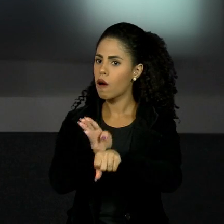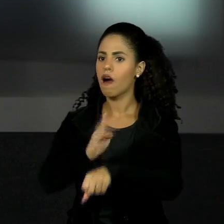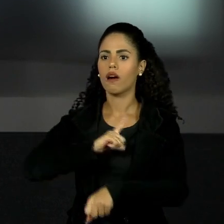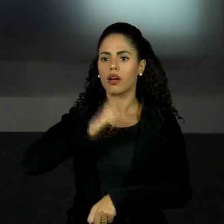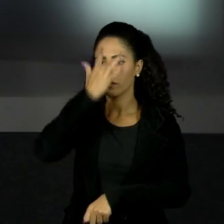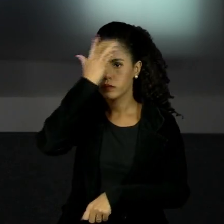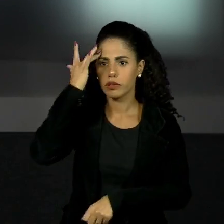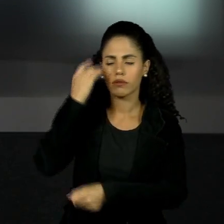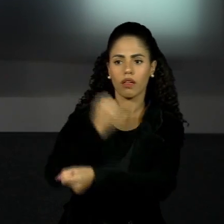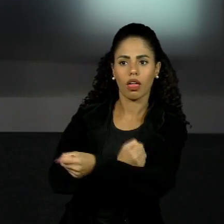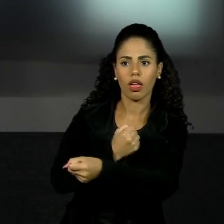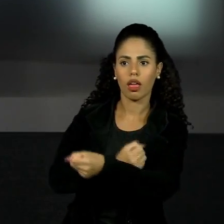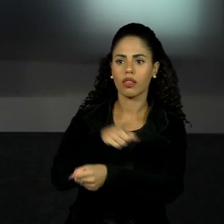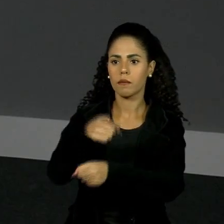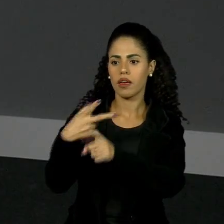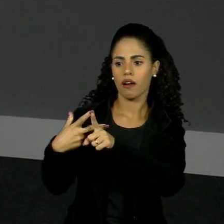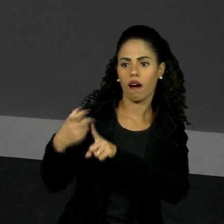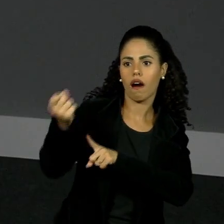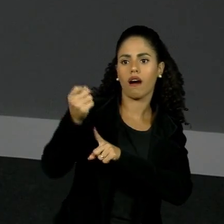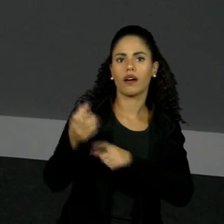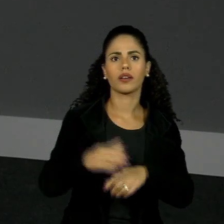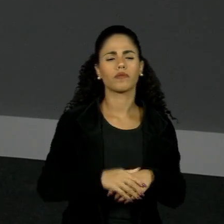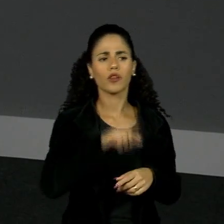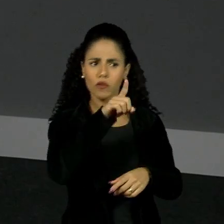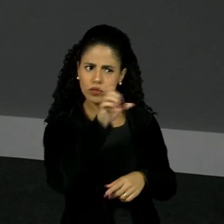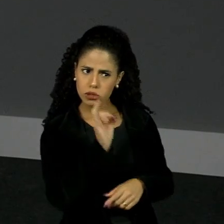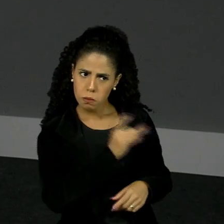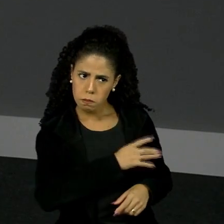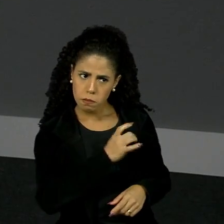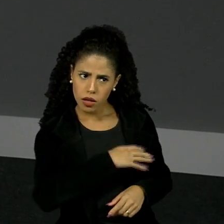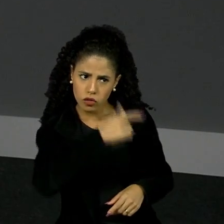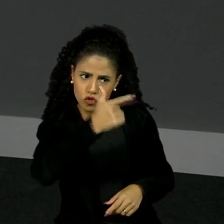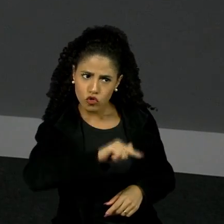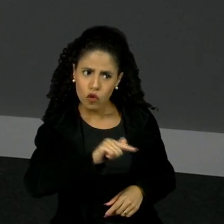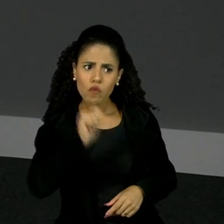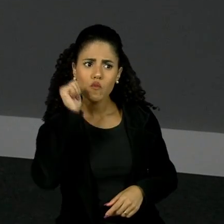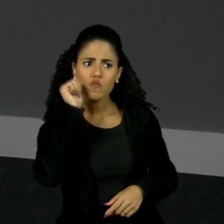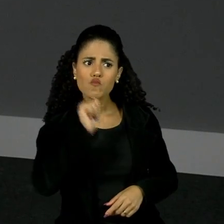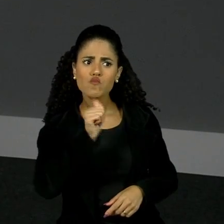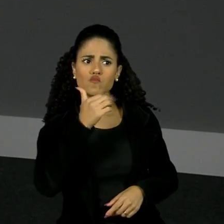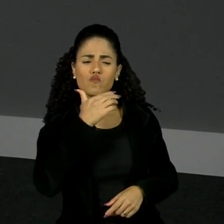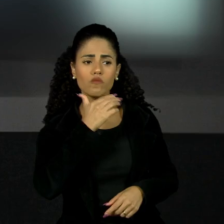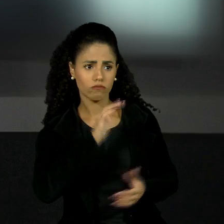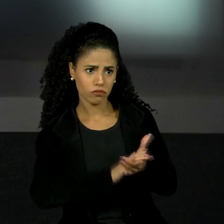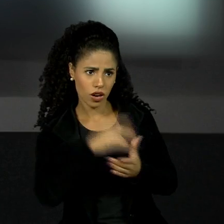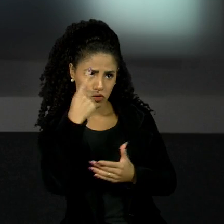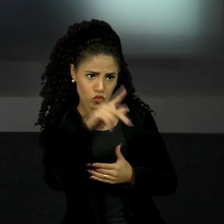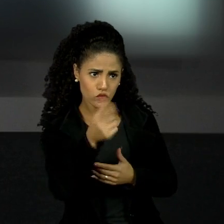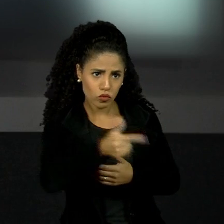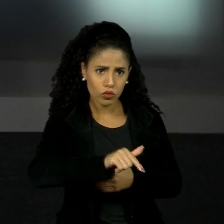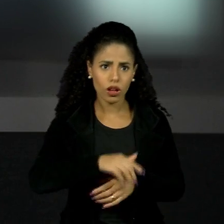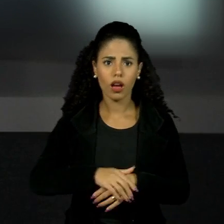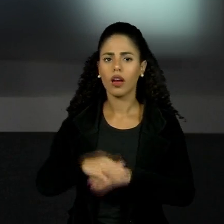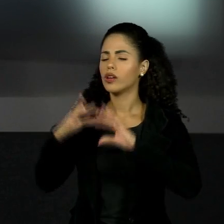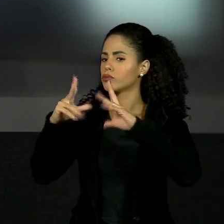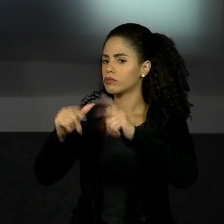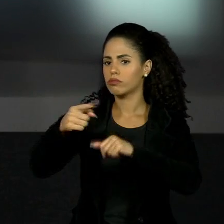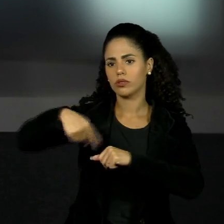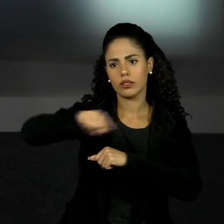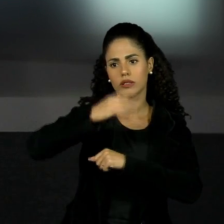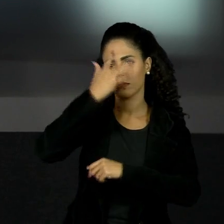gente ganhando e tal. Você tem medo que sua esposa volte a jogar? Todo mundo que passou por uma condição